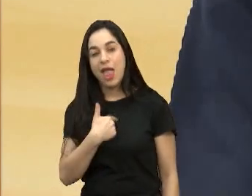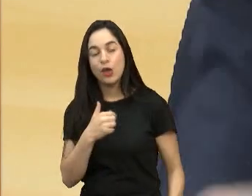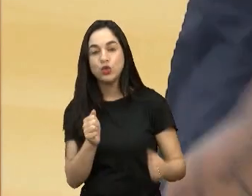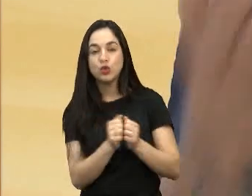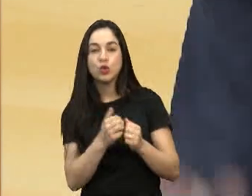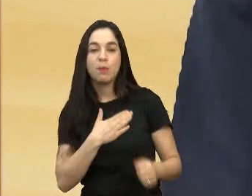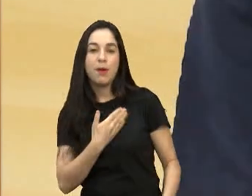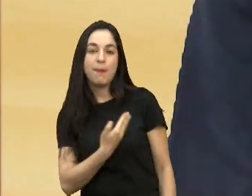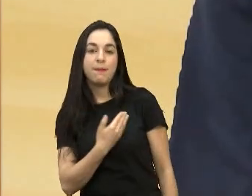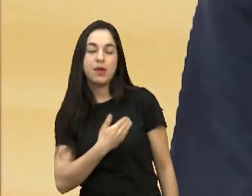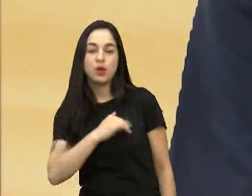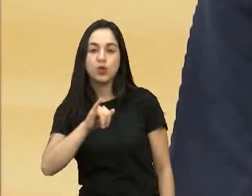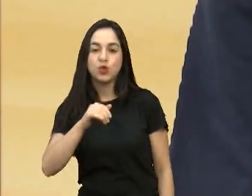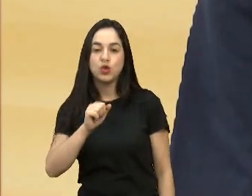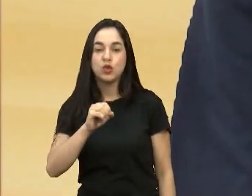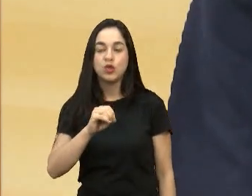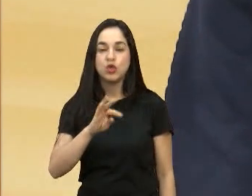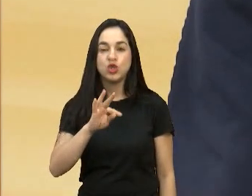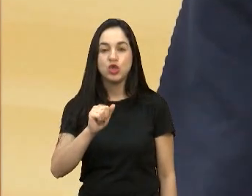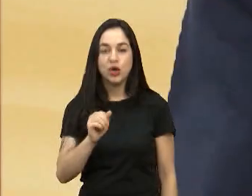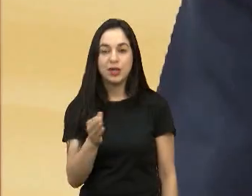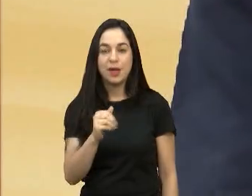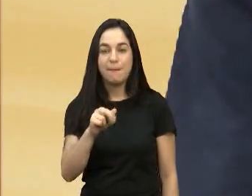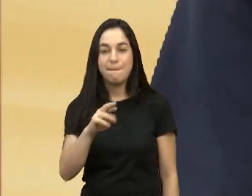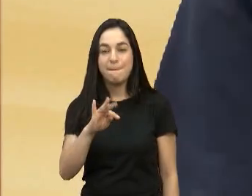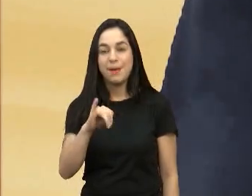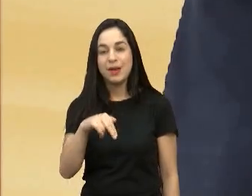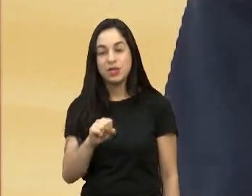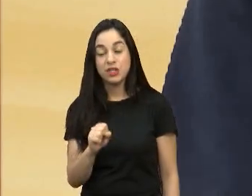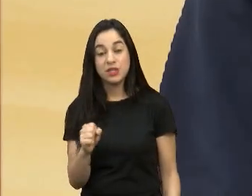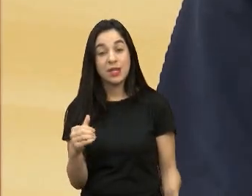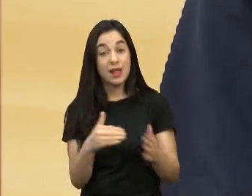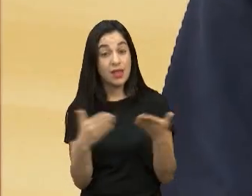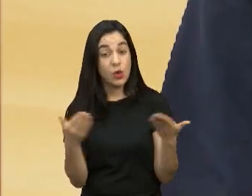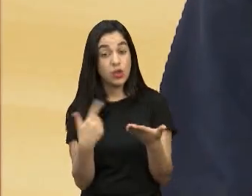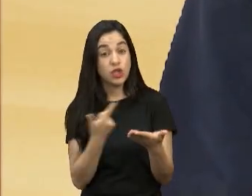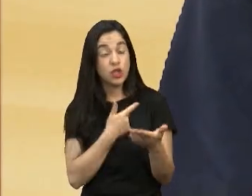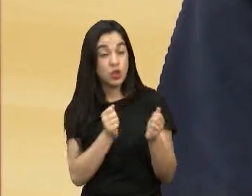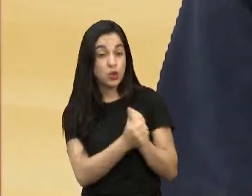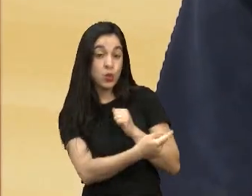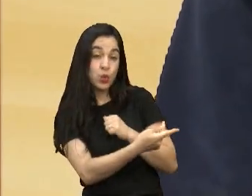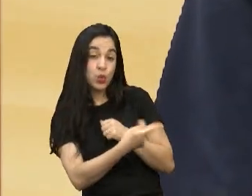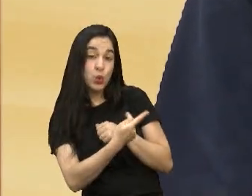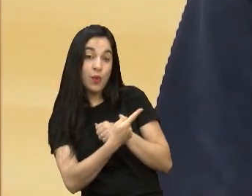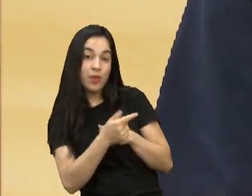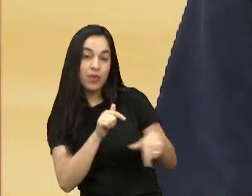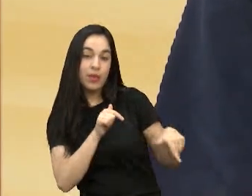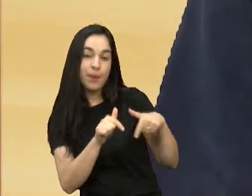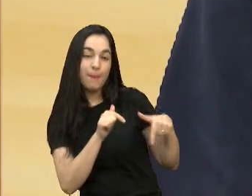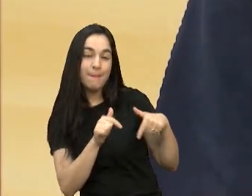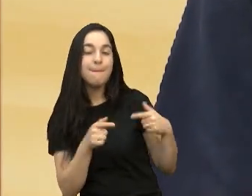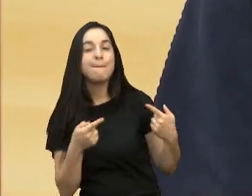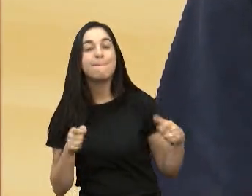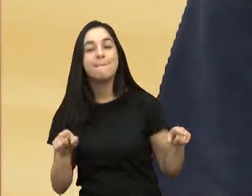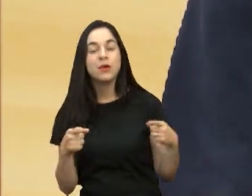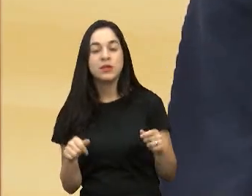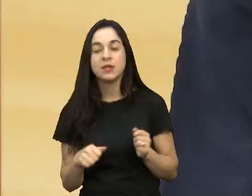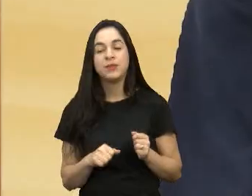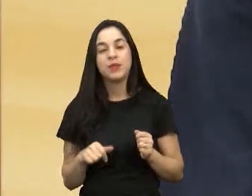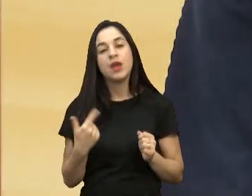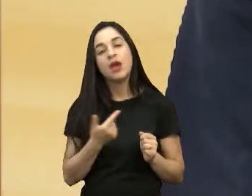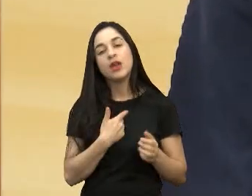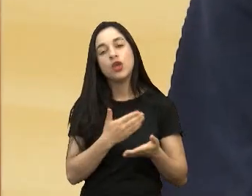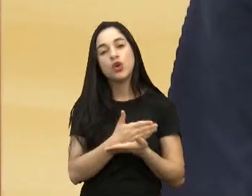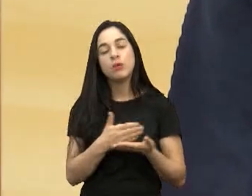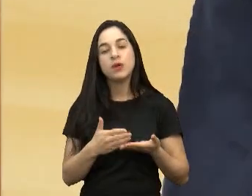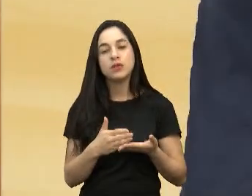J. Martins, até hoje a gente estamos juntos, né? Com o grupo, com o trabalho com a música. A gente iniciamos o